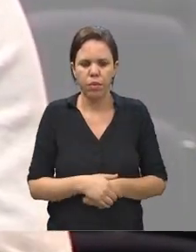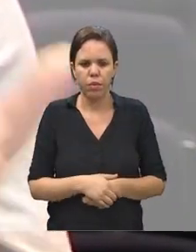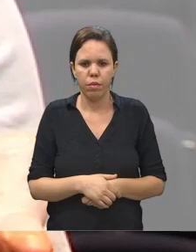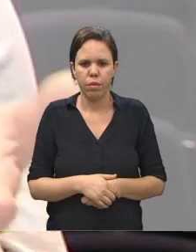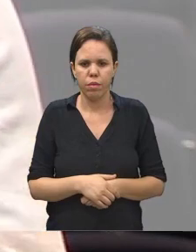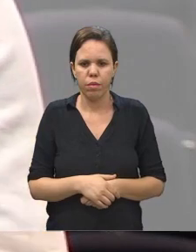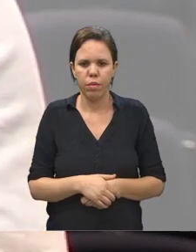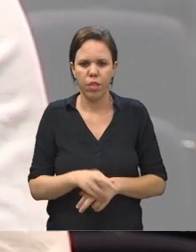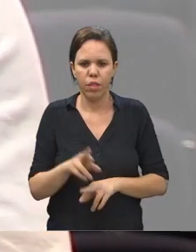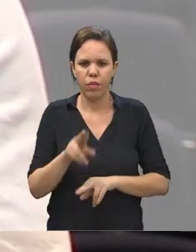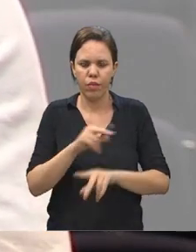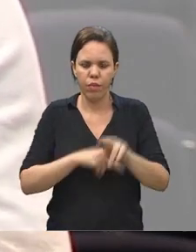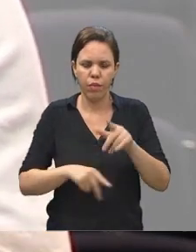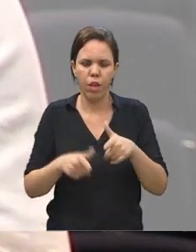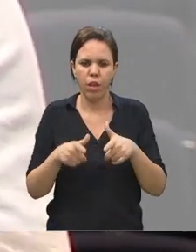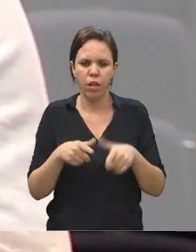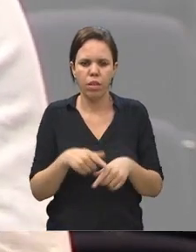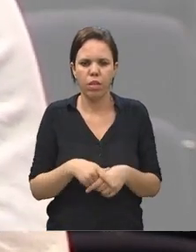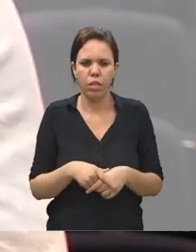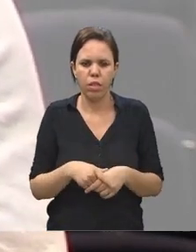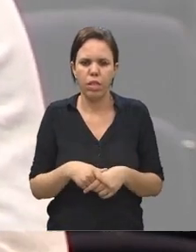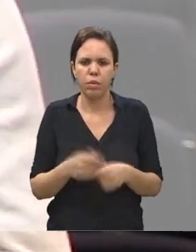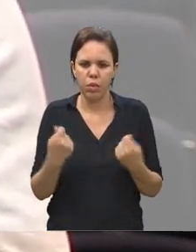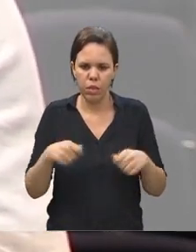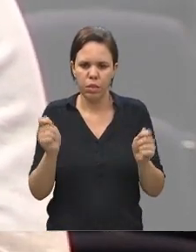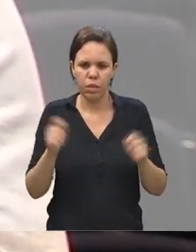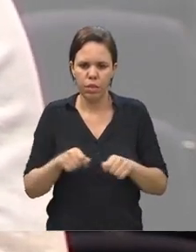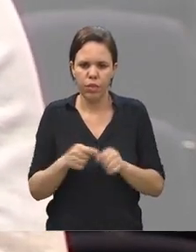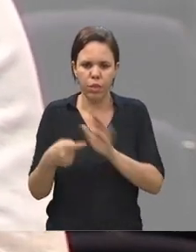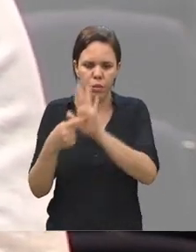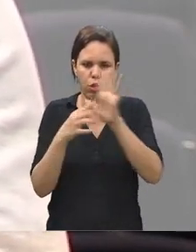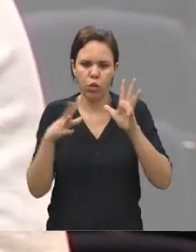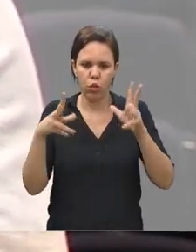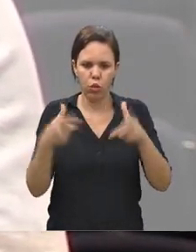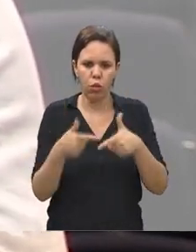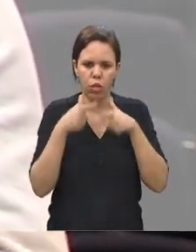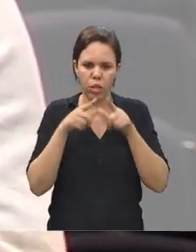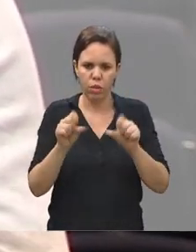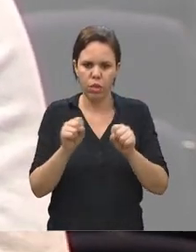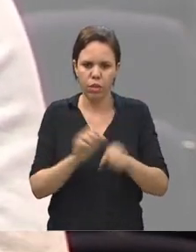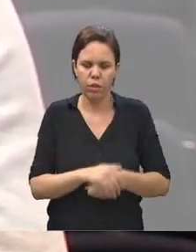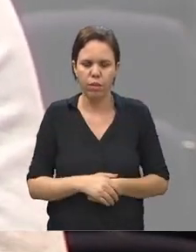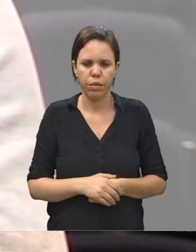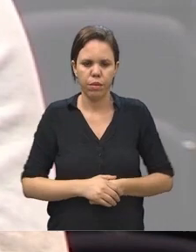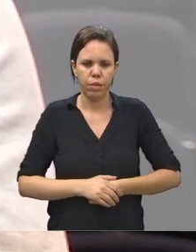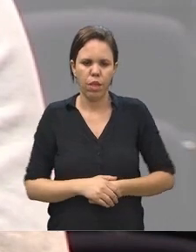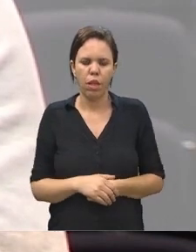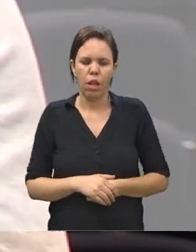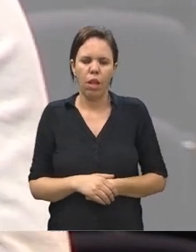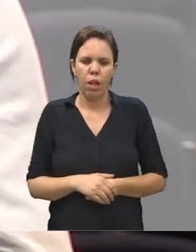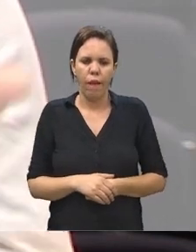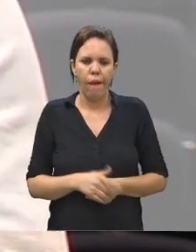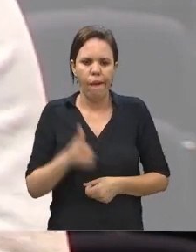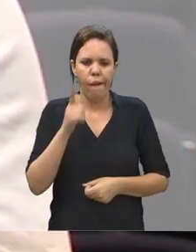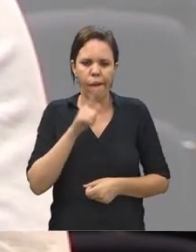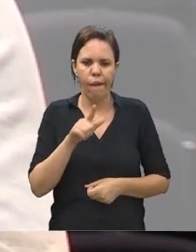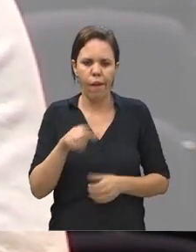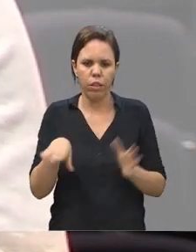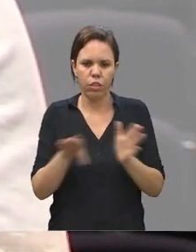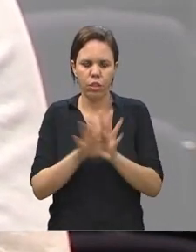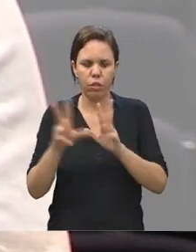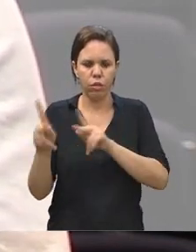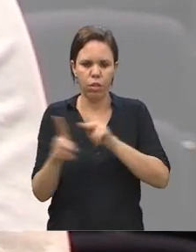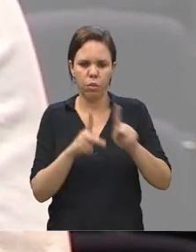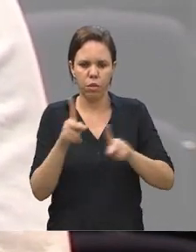muitos idiomas. Uma orquestra tem que ser capaz de falar todos esses idiomas, de falar todas essas linguagens, para chegar